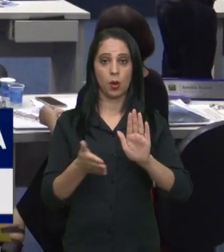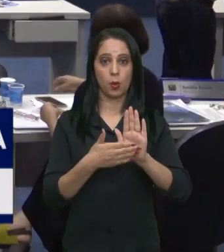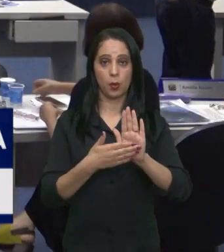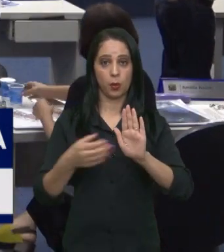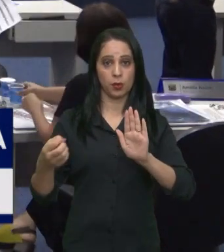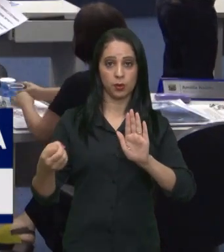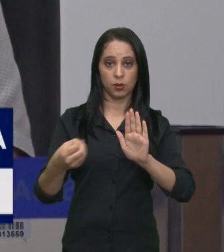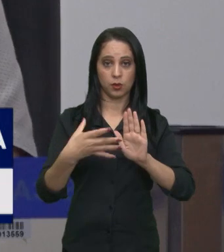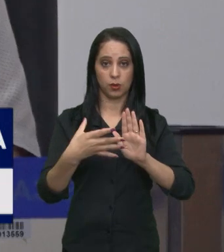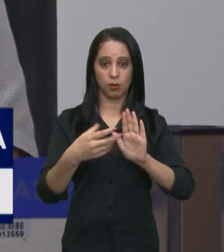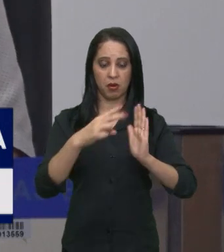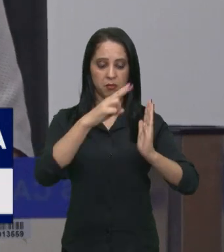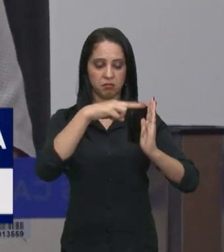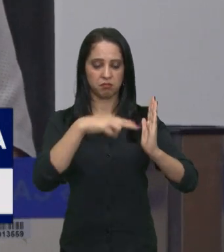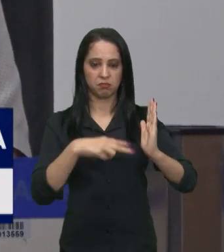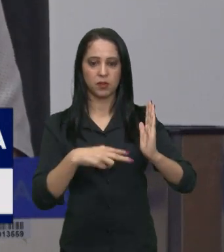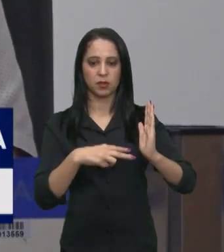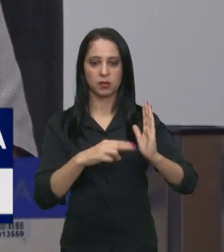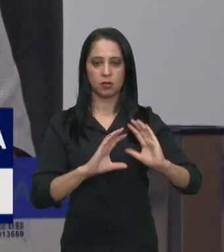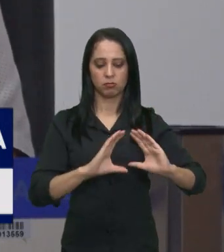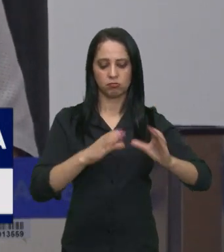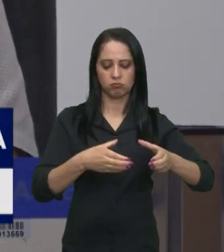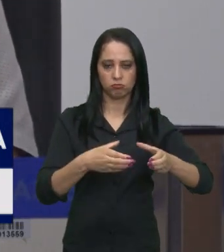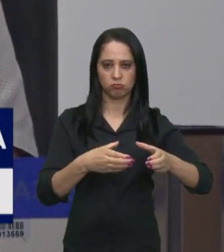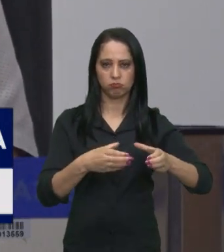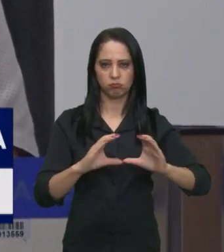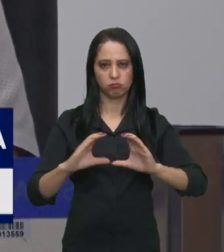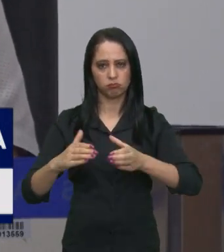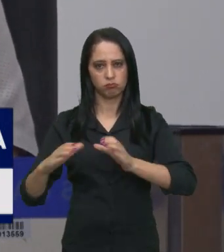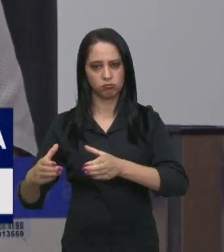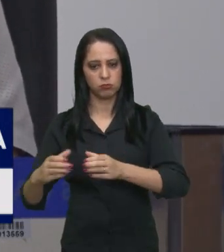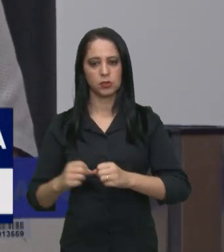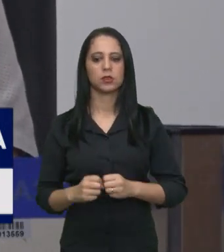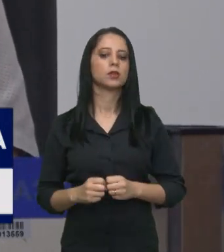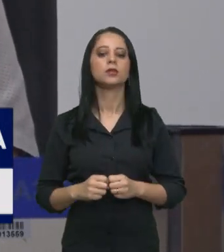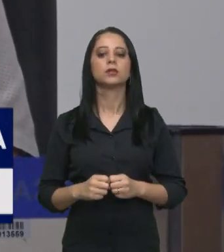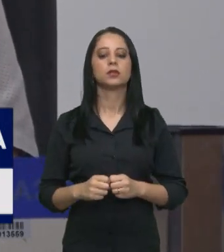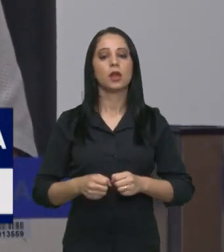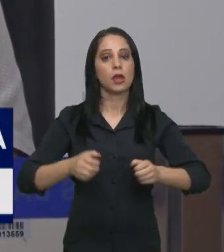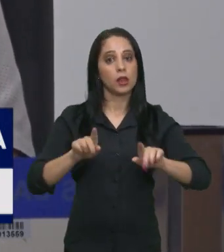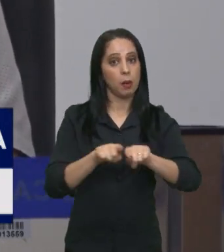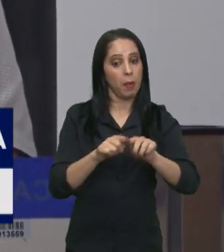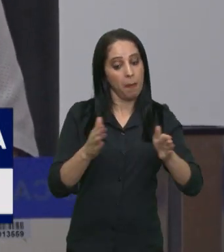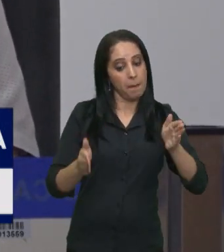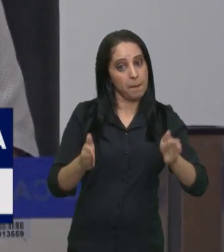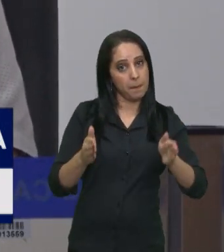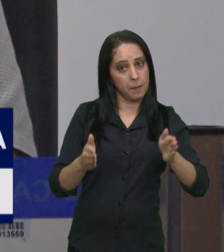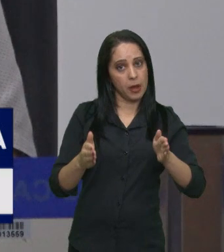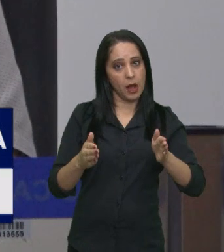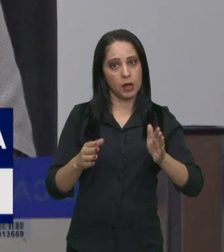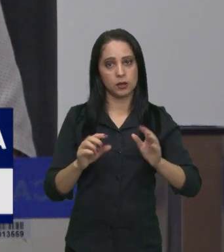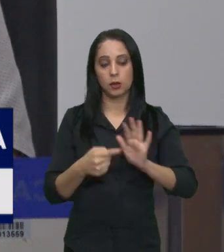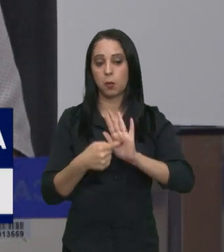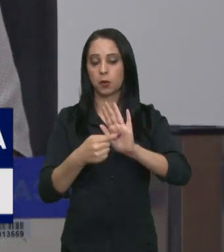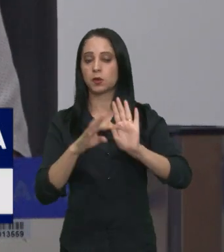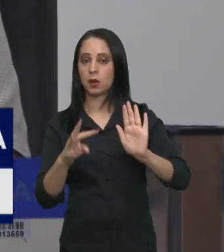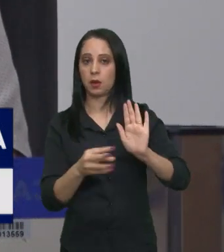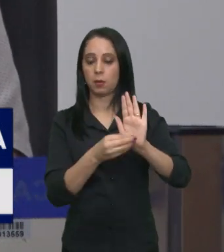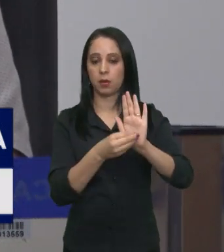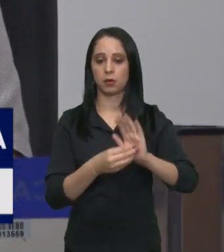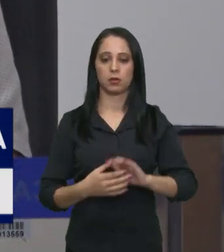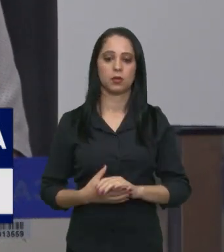Proposituras novas a serem lidas, designações comissões permanentes, fixação dos respectivos prazos para apresentação de